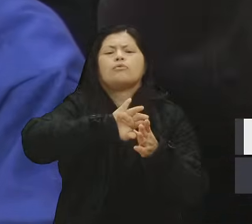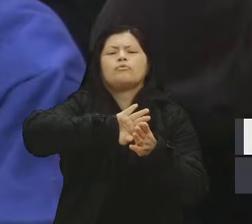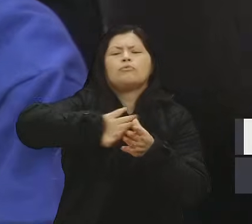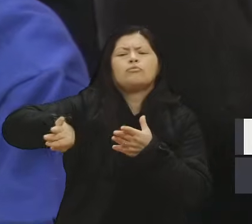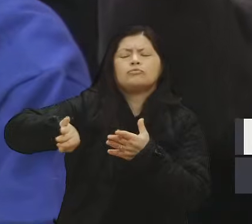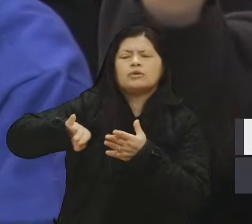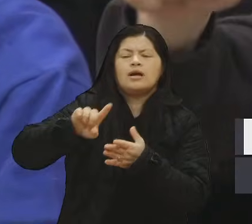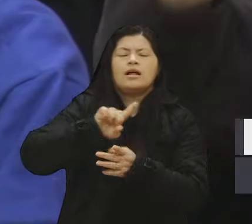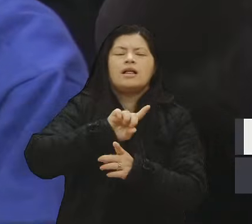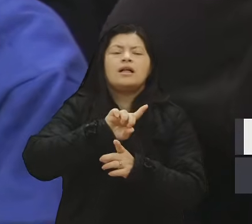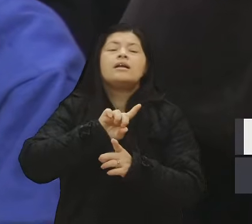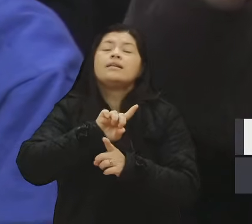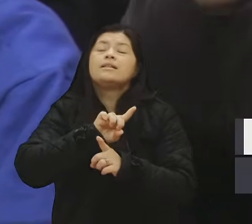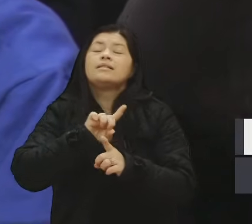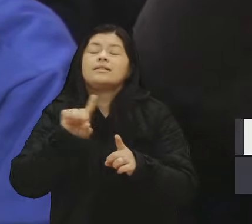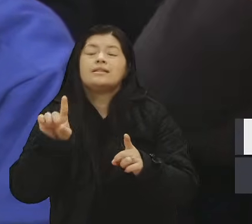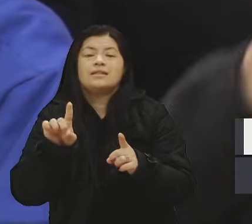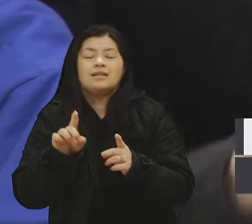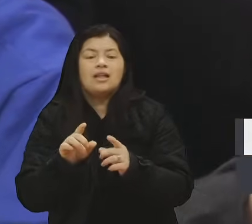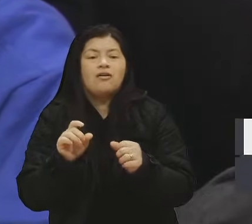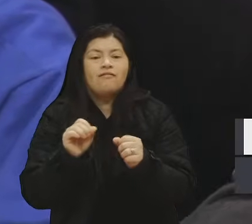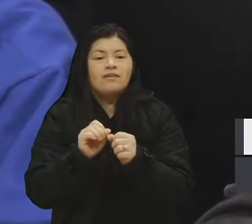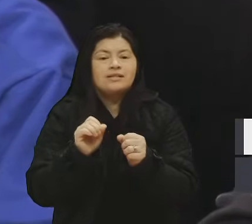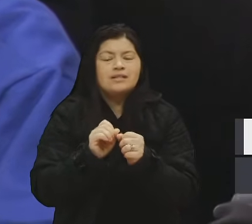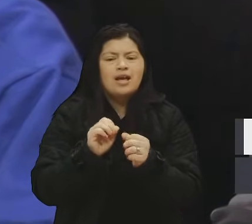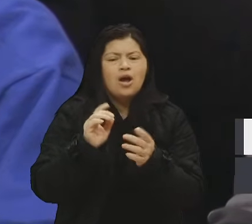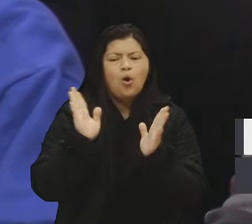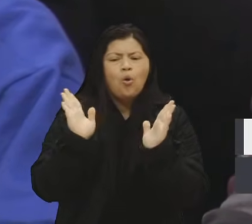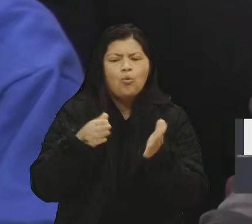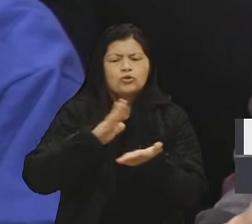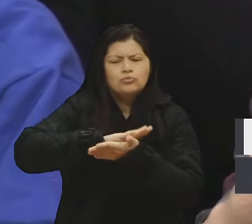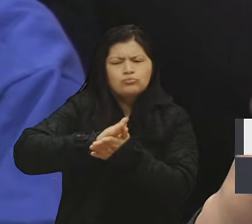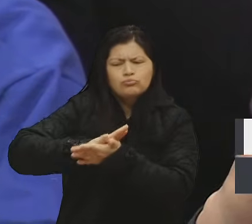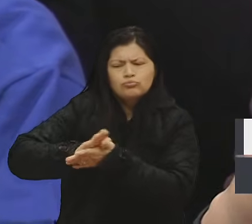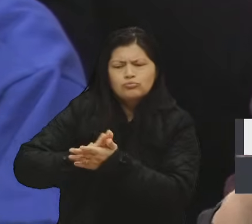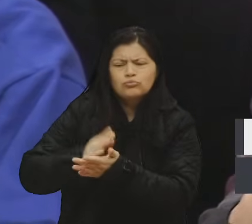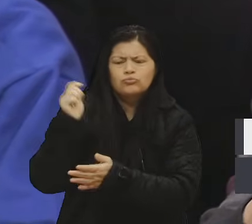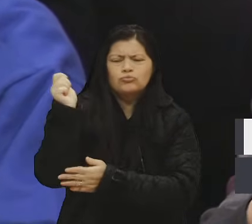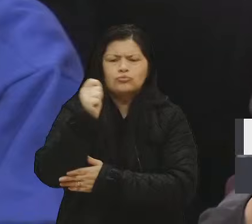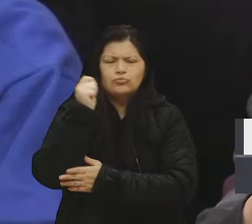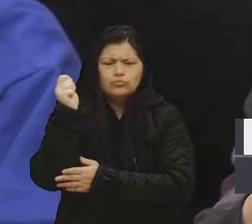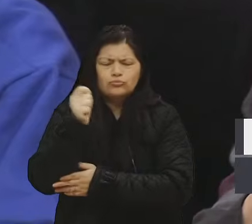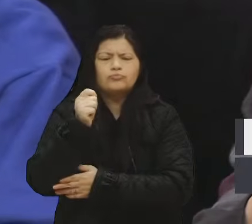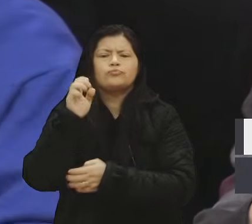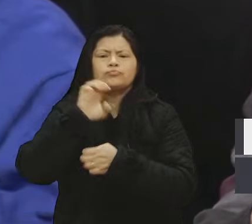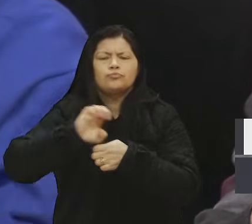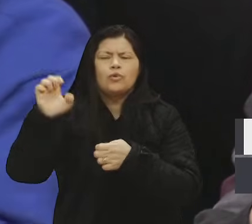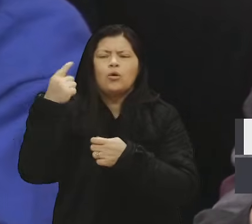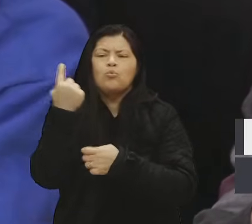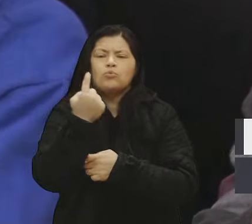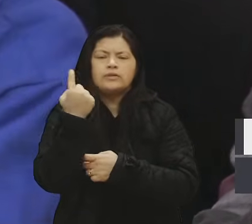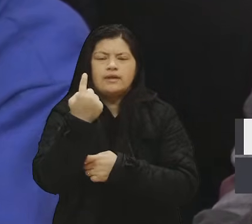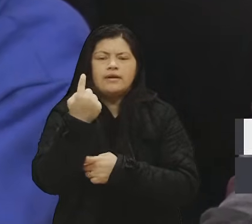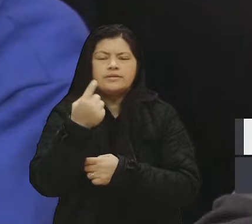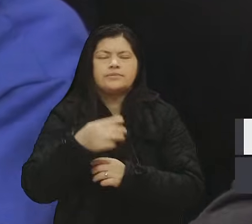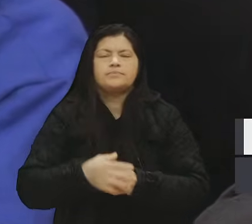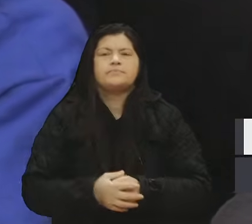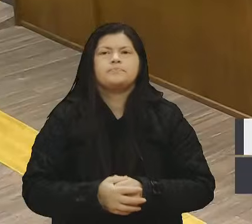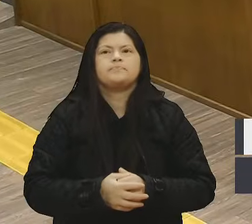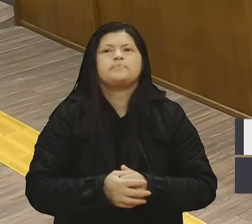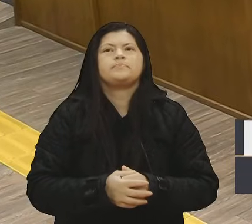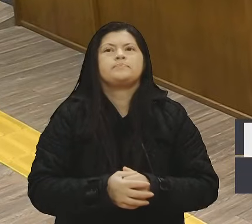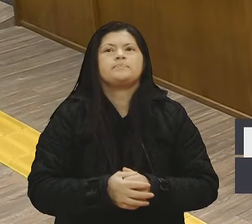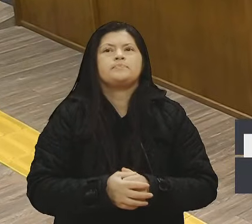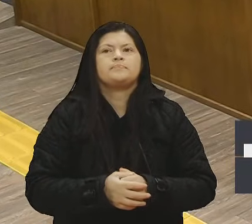neoliberal e fascista que hoje massacra o Estado e o seu povo. Unidade, companheiros. Muito obrigado, Unidade.